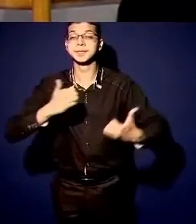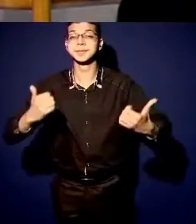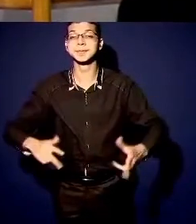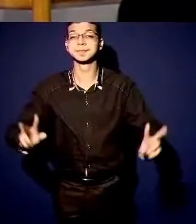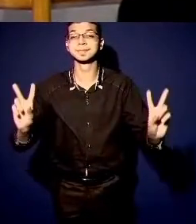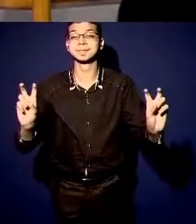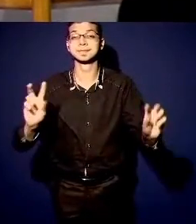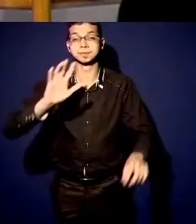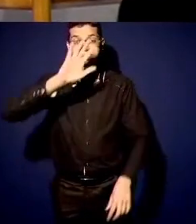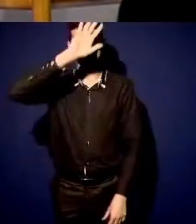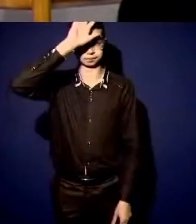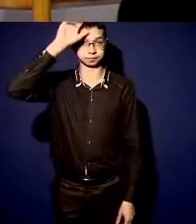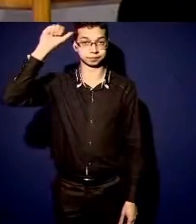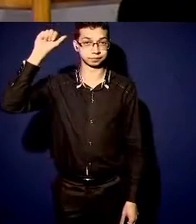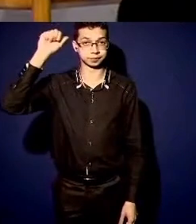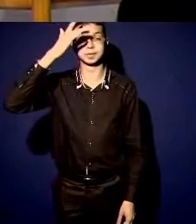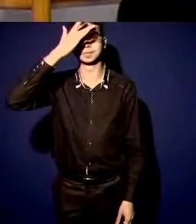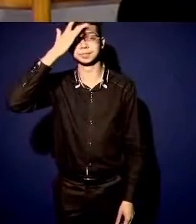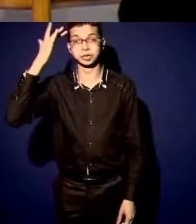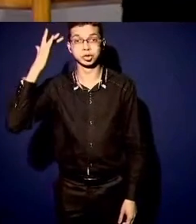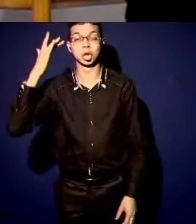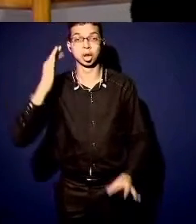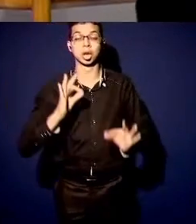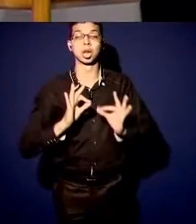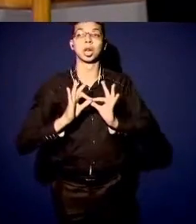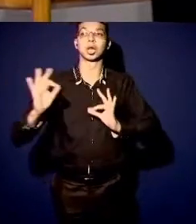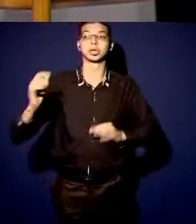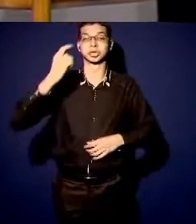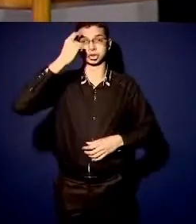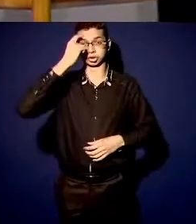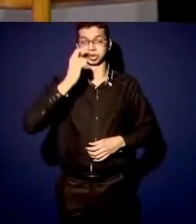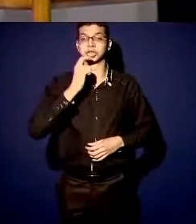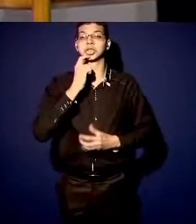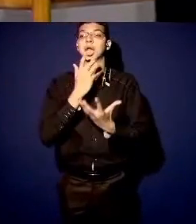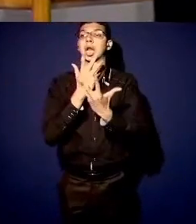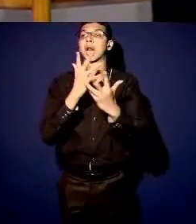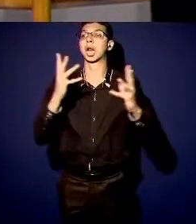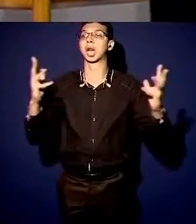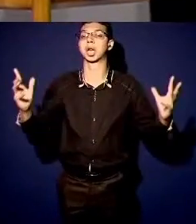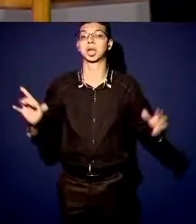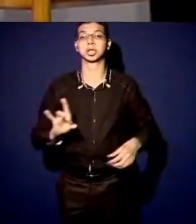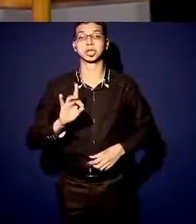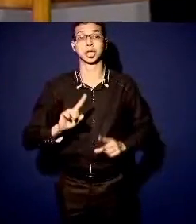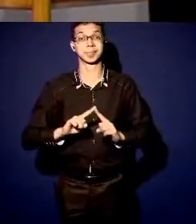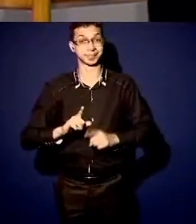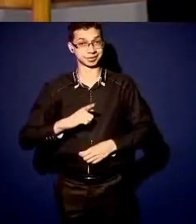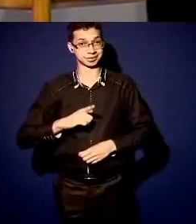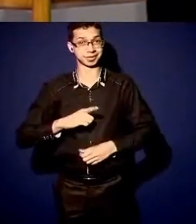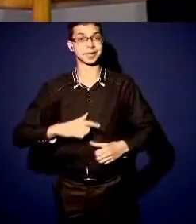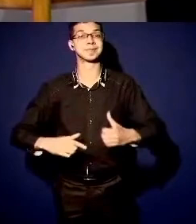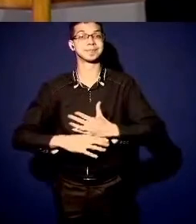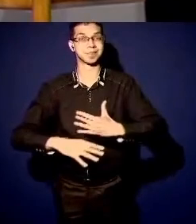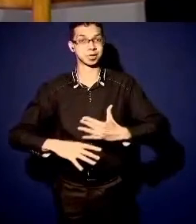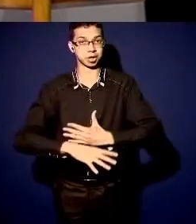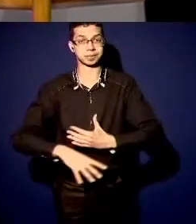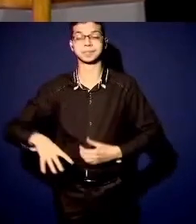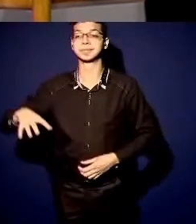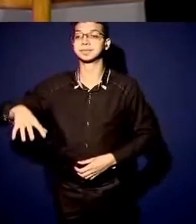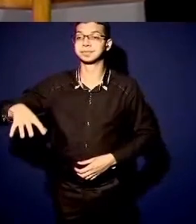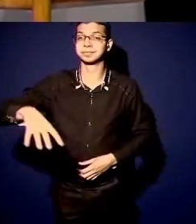Amazônia normalmente quem dela está distante Pensa logo em árvores mas só que a metrópoles na Amazônia